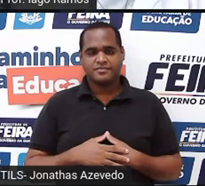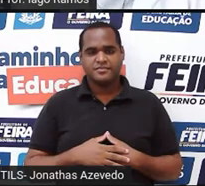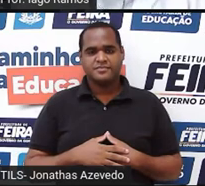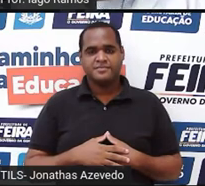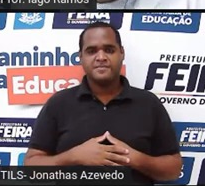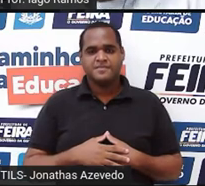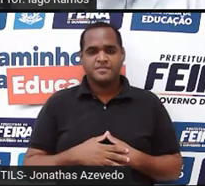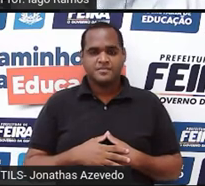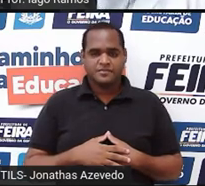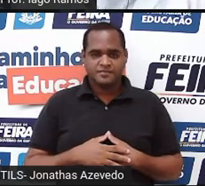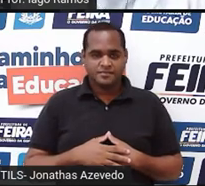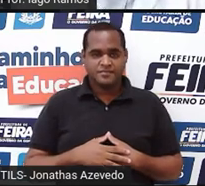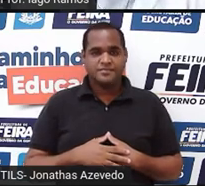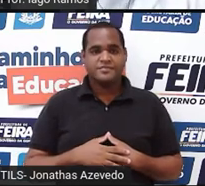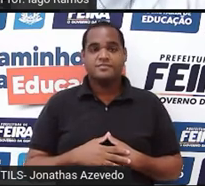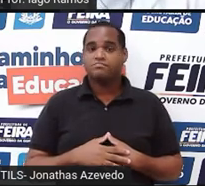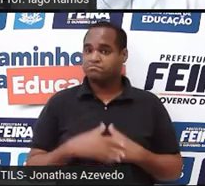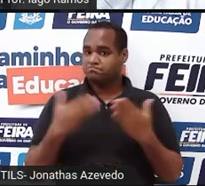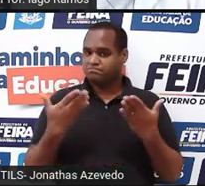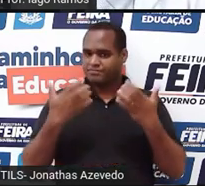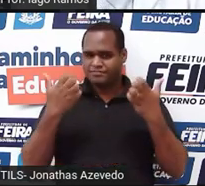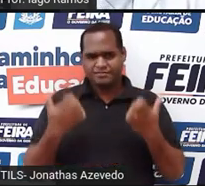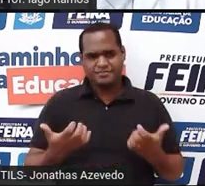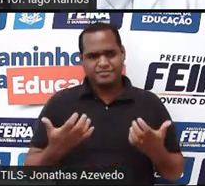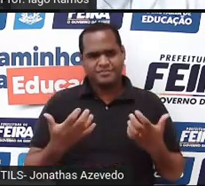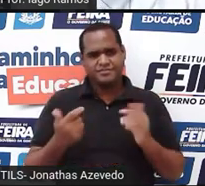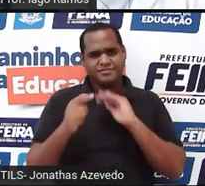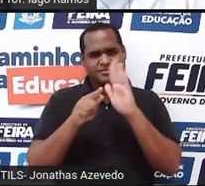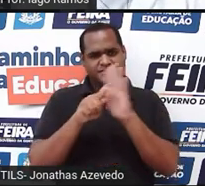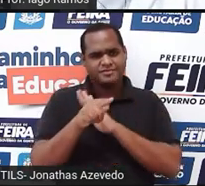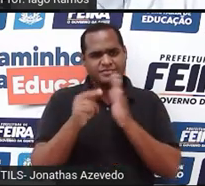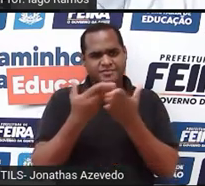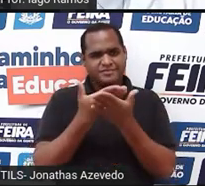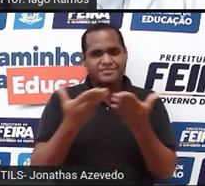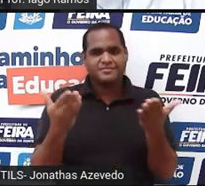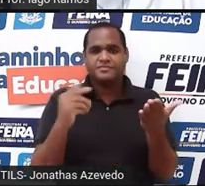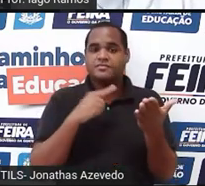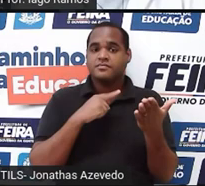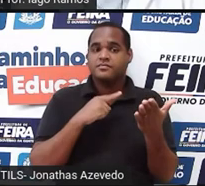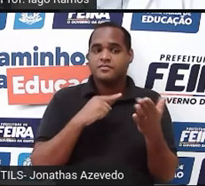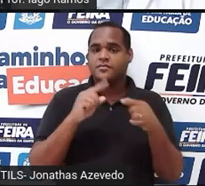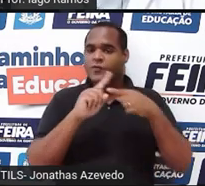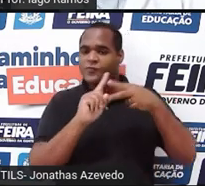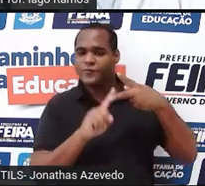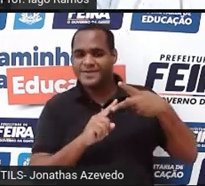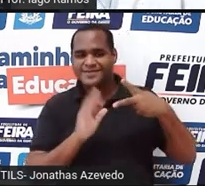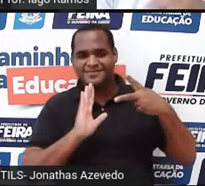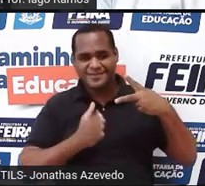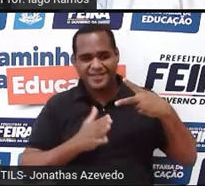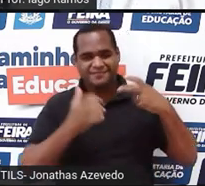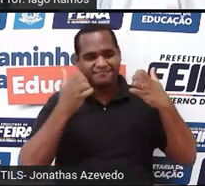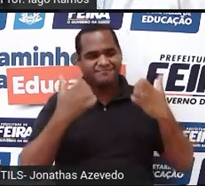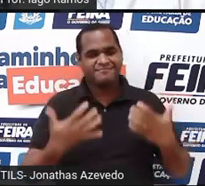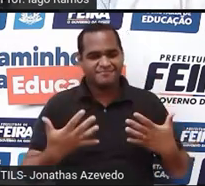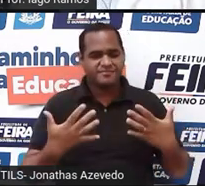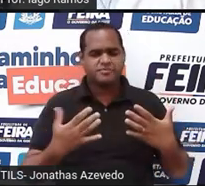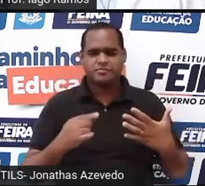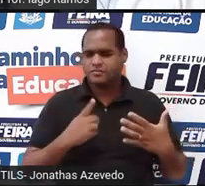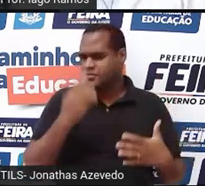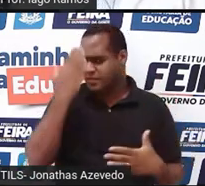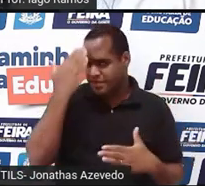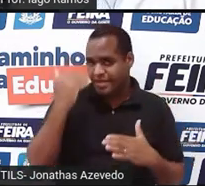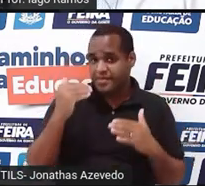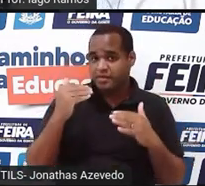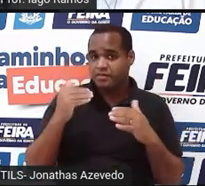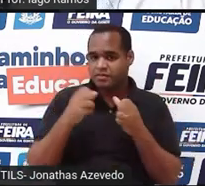é bom E aí agora eu tenho uma perguntinha para você com essas duas situações você sabe me dizer